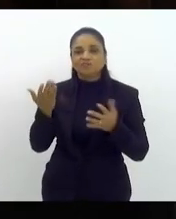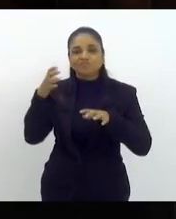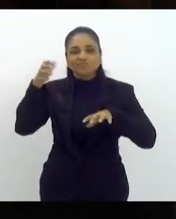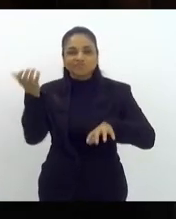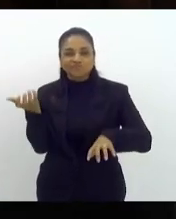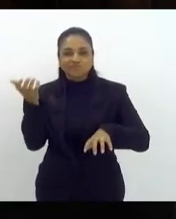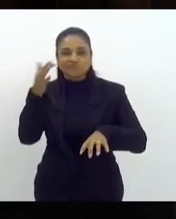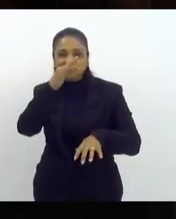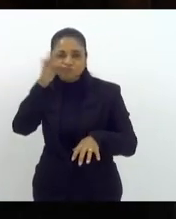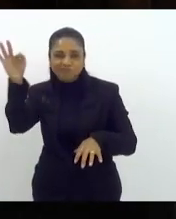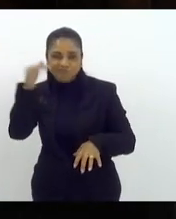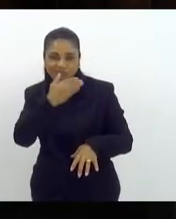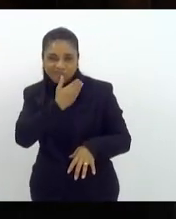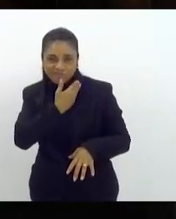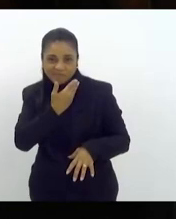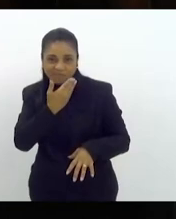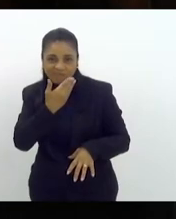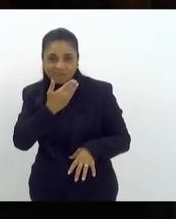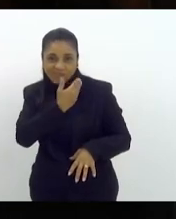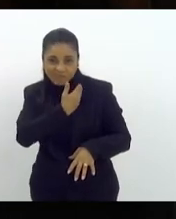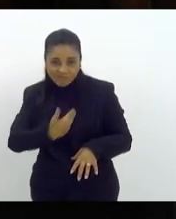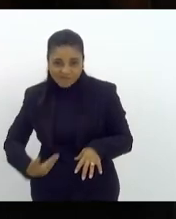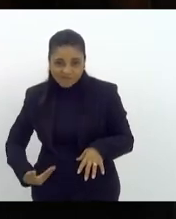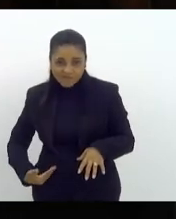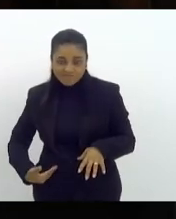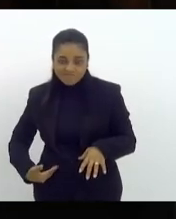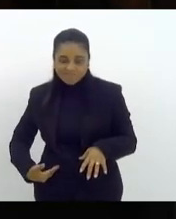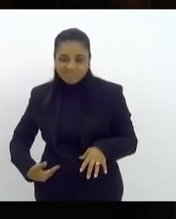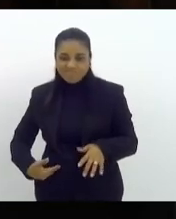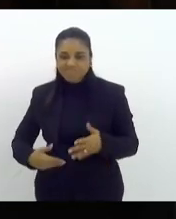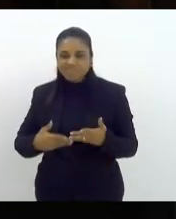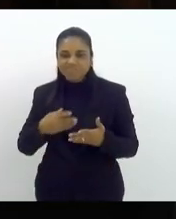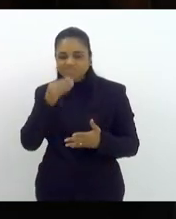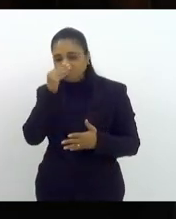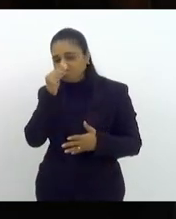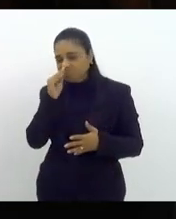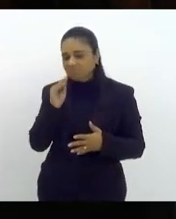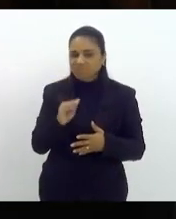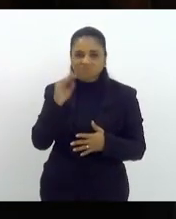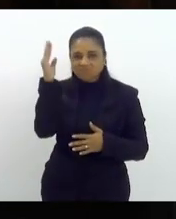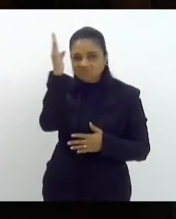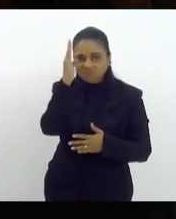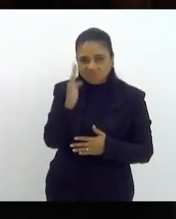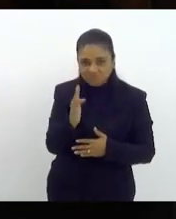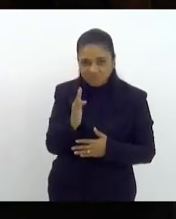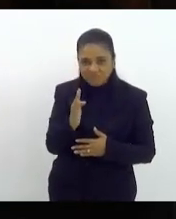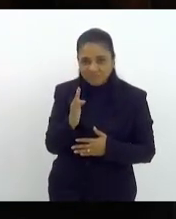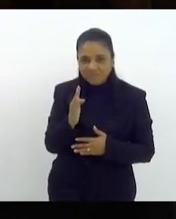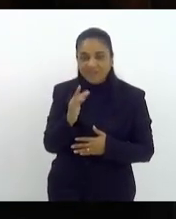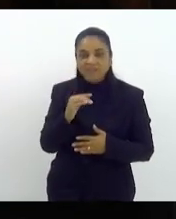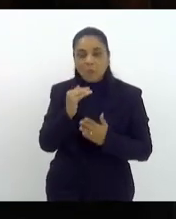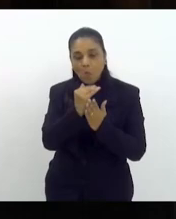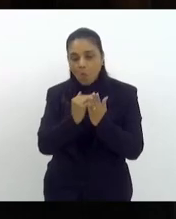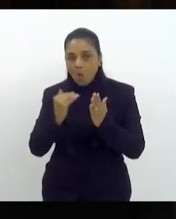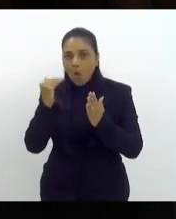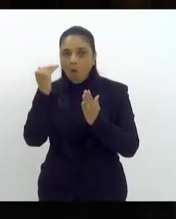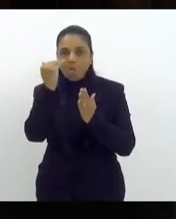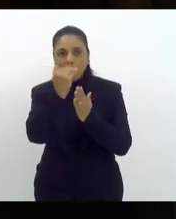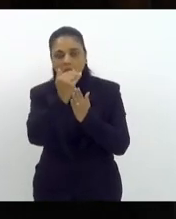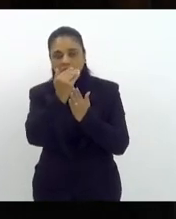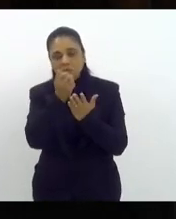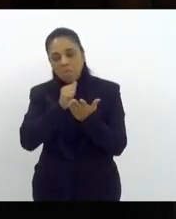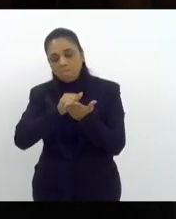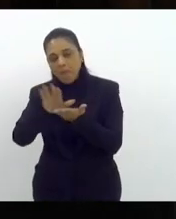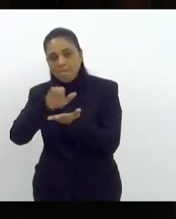que infelizmente está desgovernando o nosso Brasil e dessa forma a gente hoje tem o aumento de desemprego